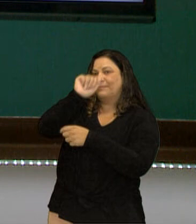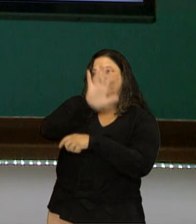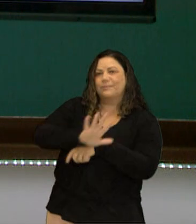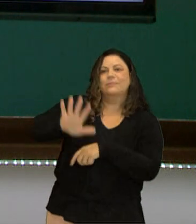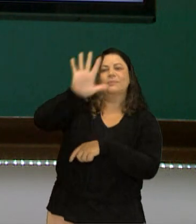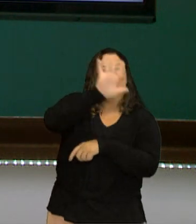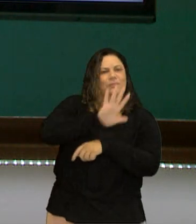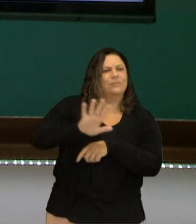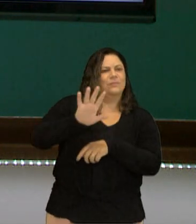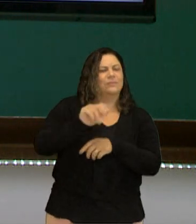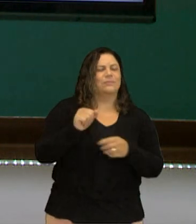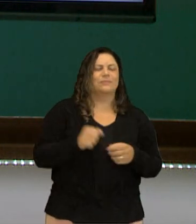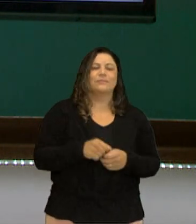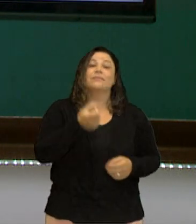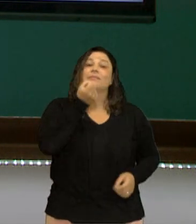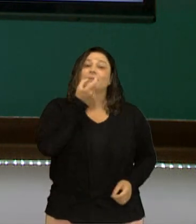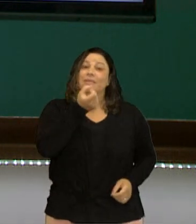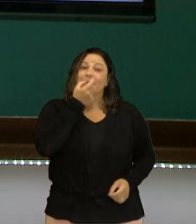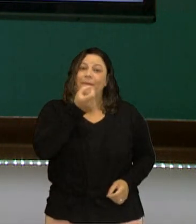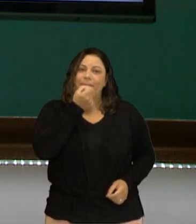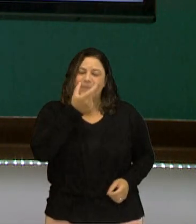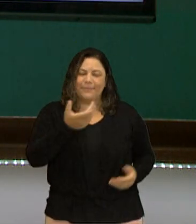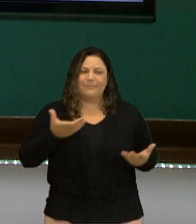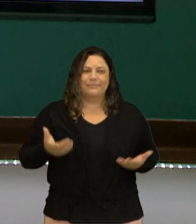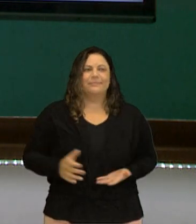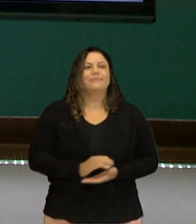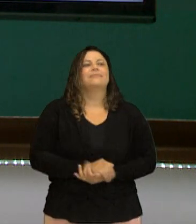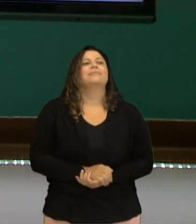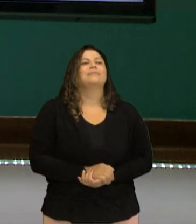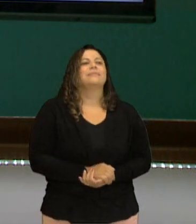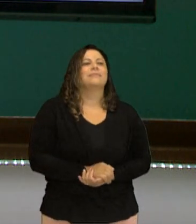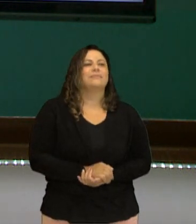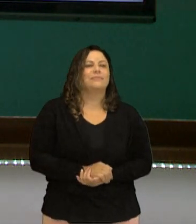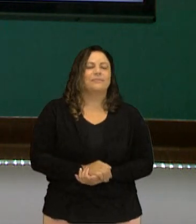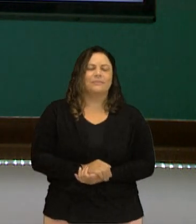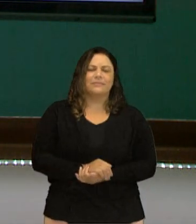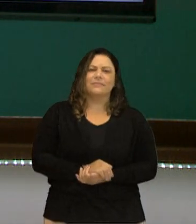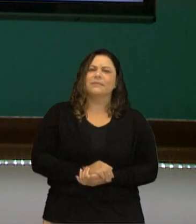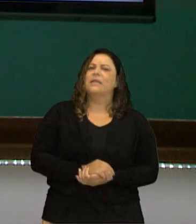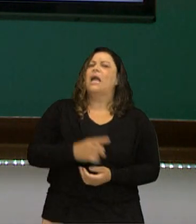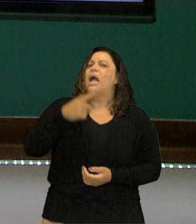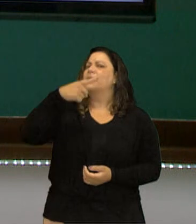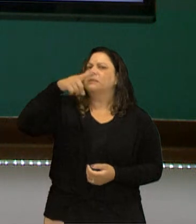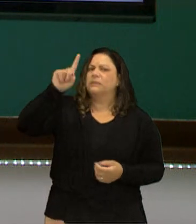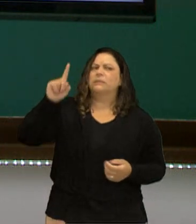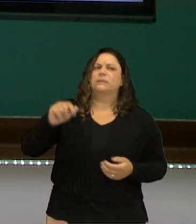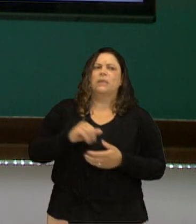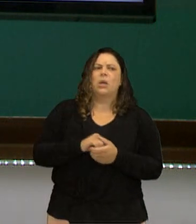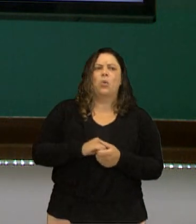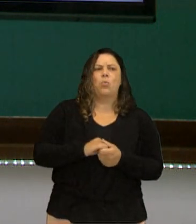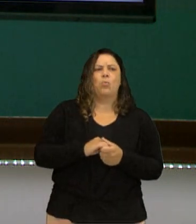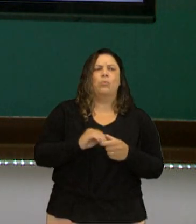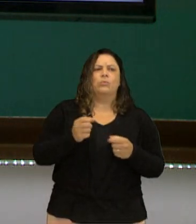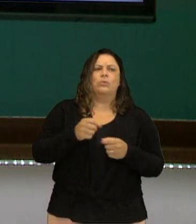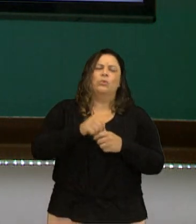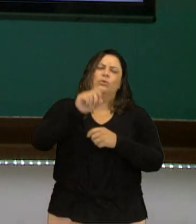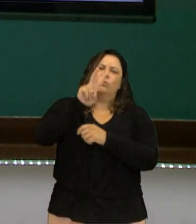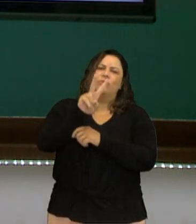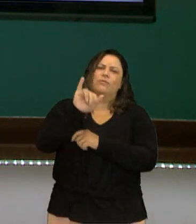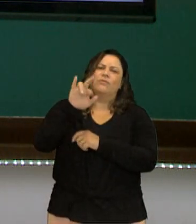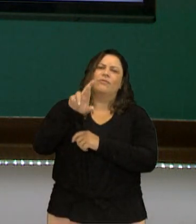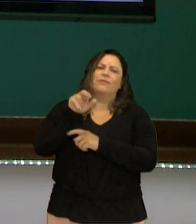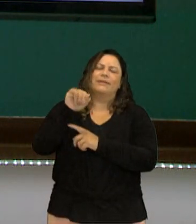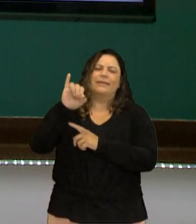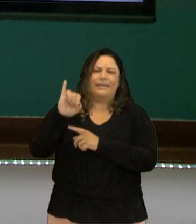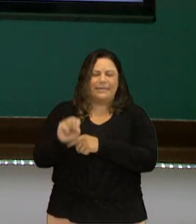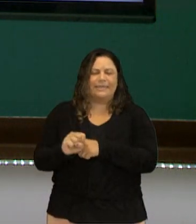ilustra medicamentos que vão combater essas doenças. São ineficazes contra infecções virais, fúngicas e